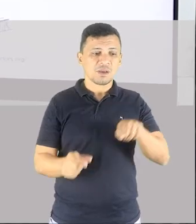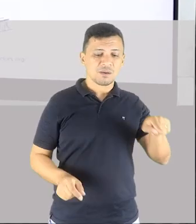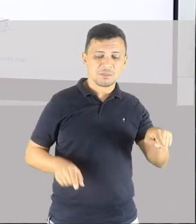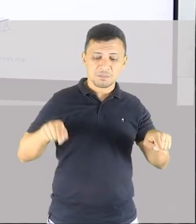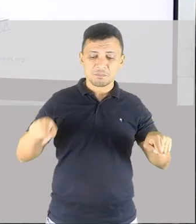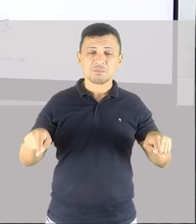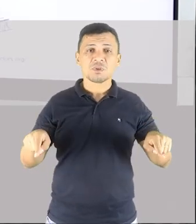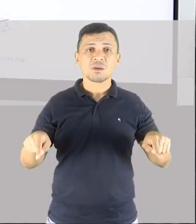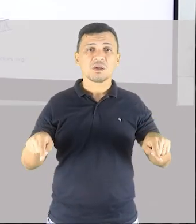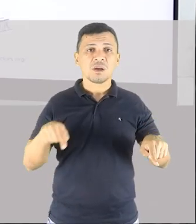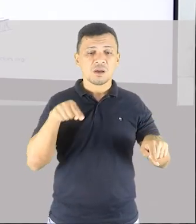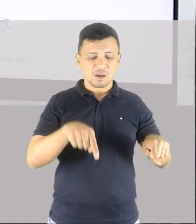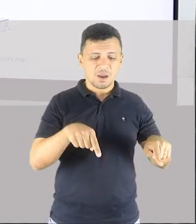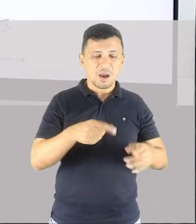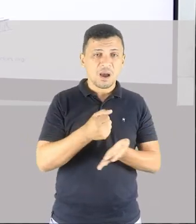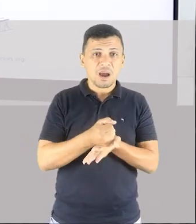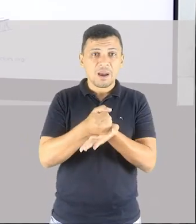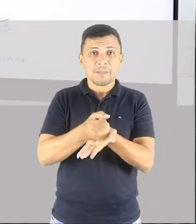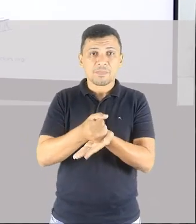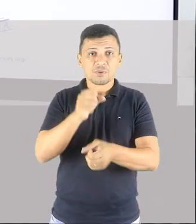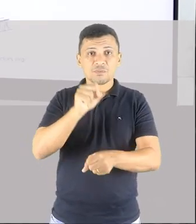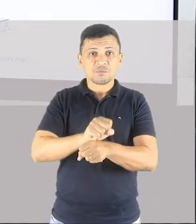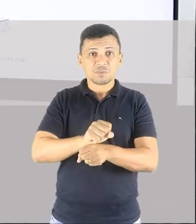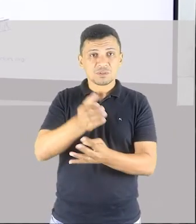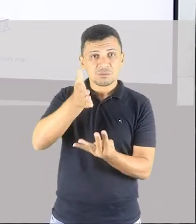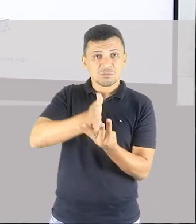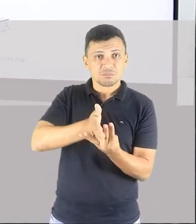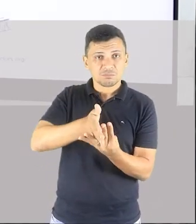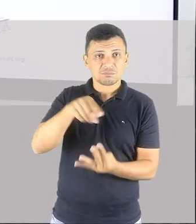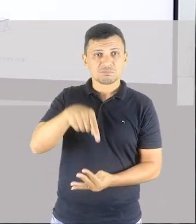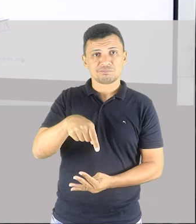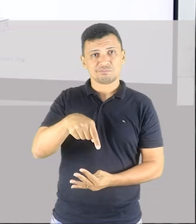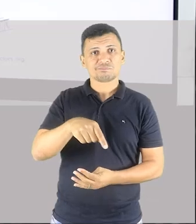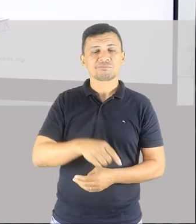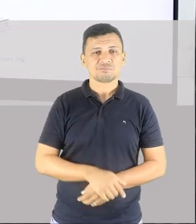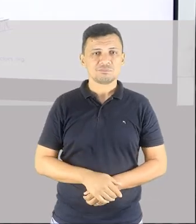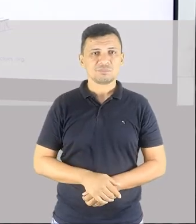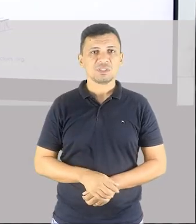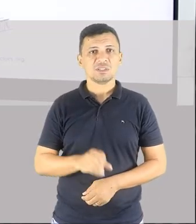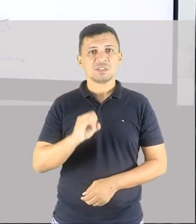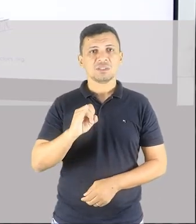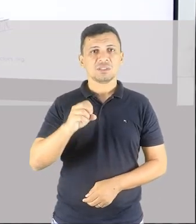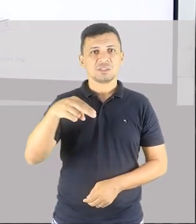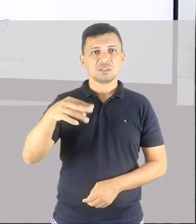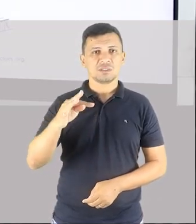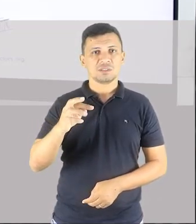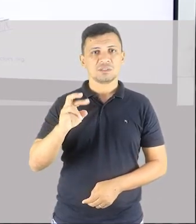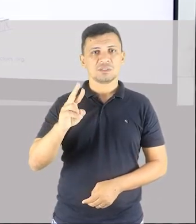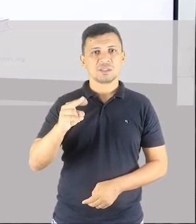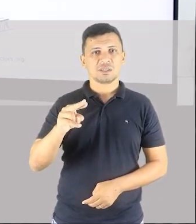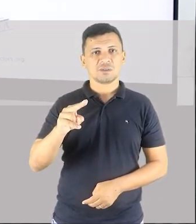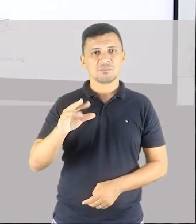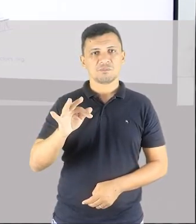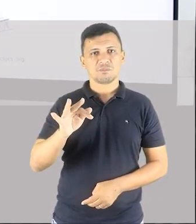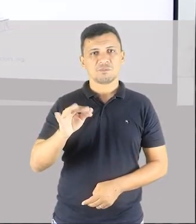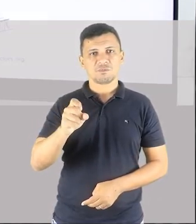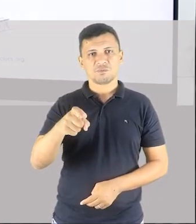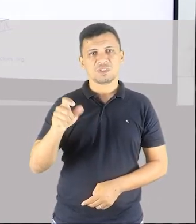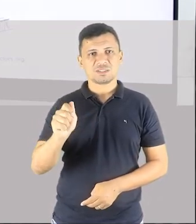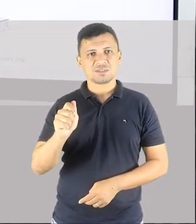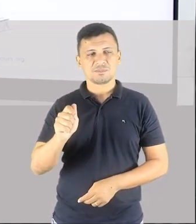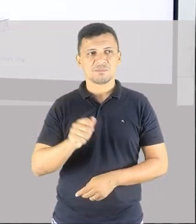o ponto de apoio, que é o ponto fixo bem no meio. Então essa alavanca ela é interfixa. Olha aqui o exemplo,